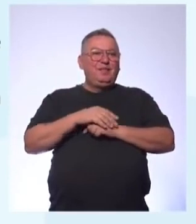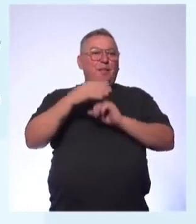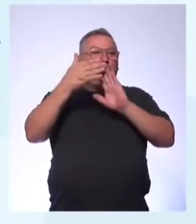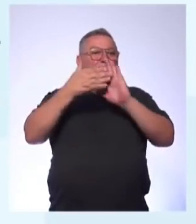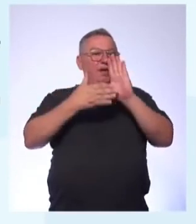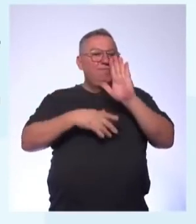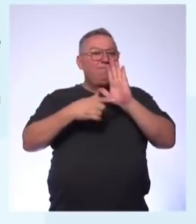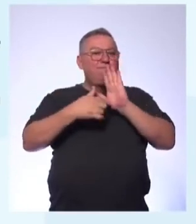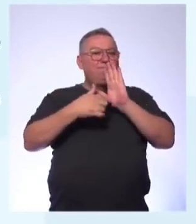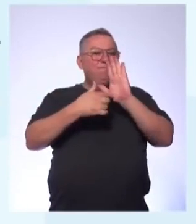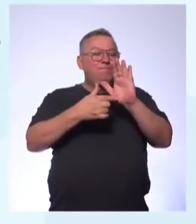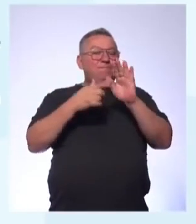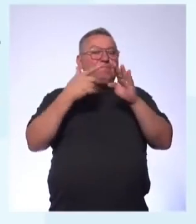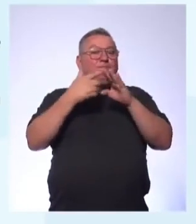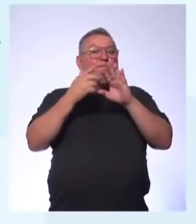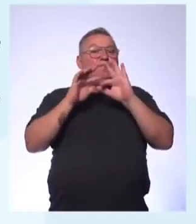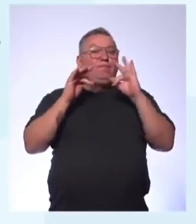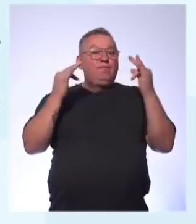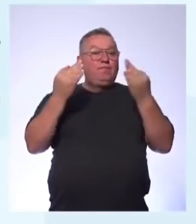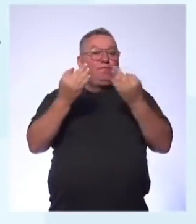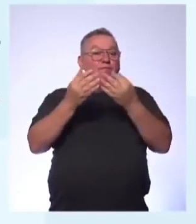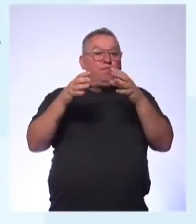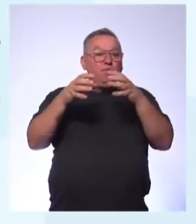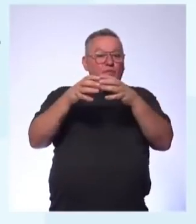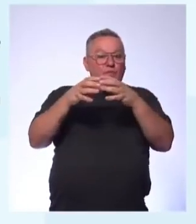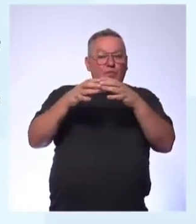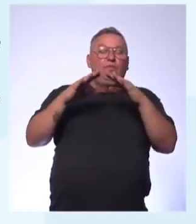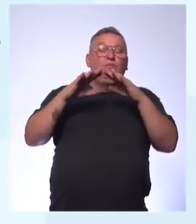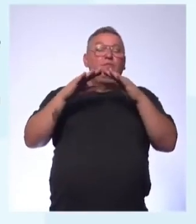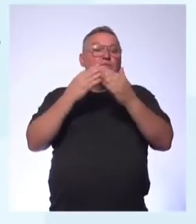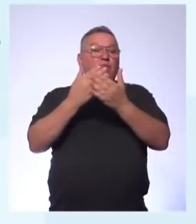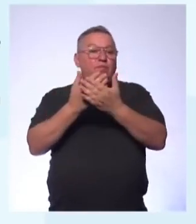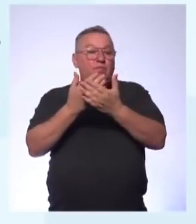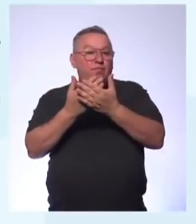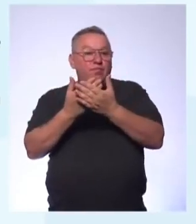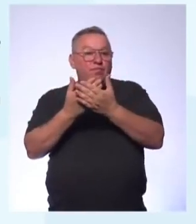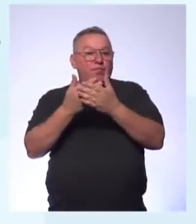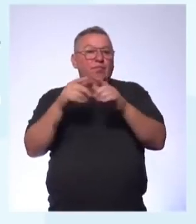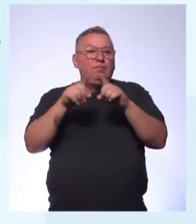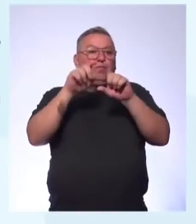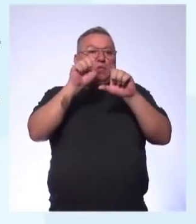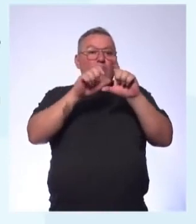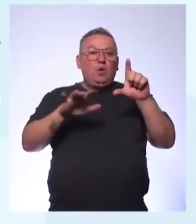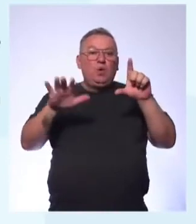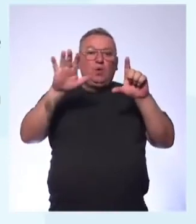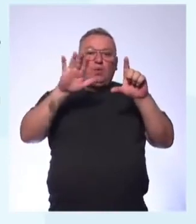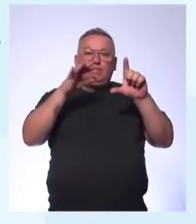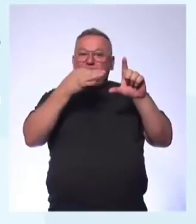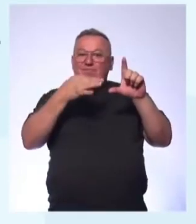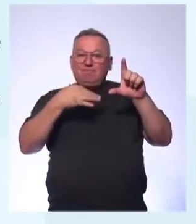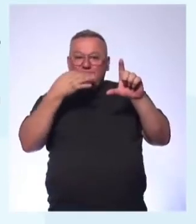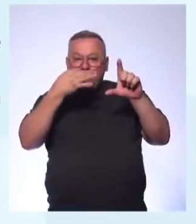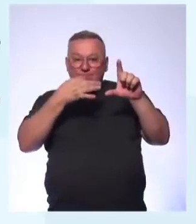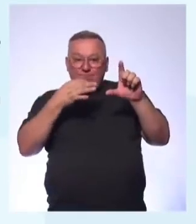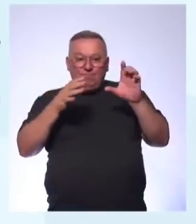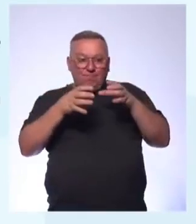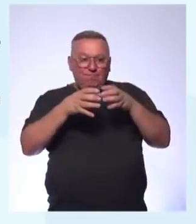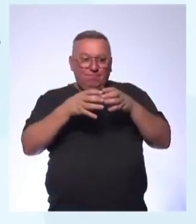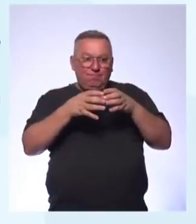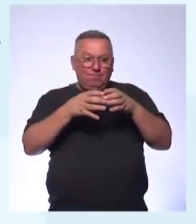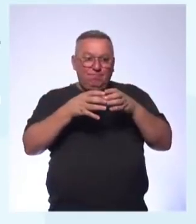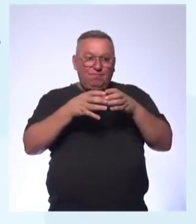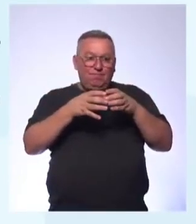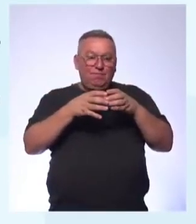6. Planejar a apresentação sobre a família, a comunidade e a escola, compartilhando-a oralmente com o grupo.